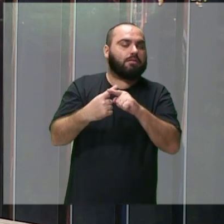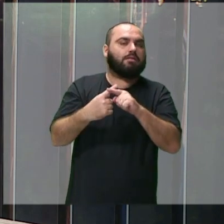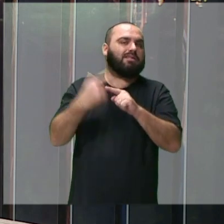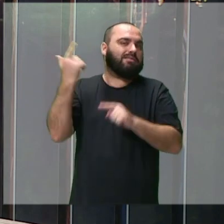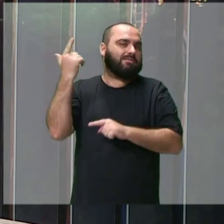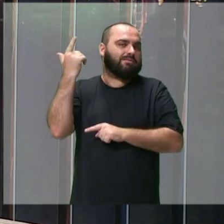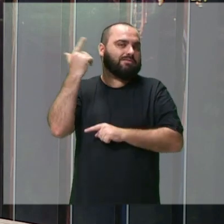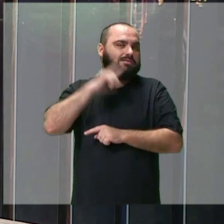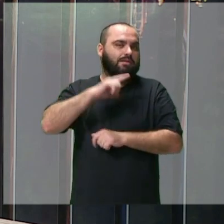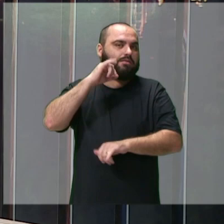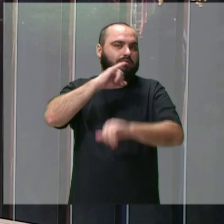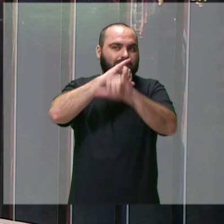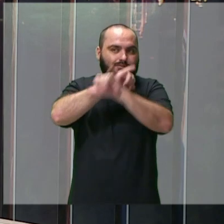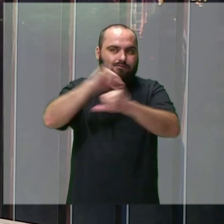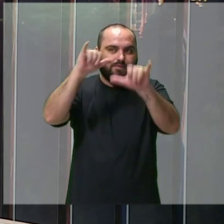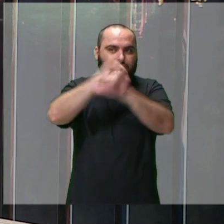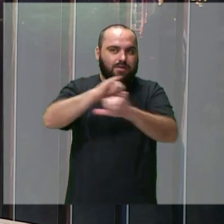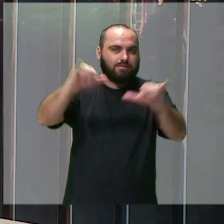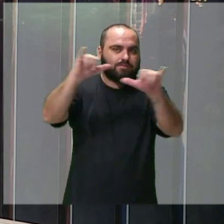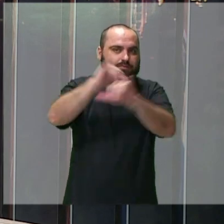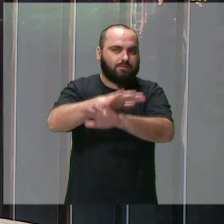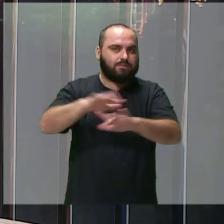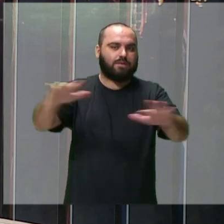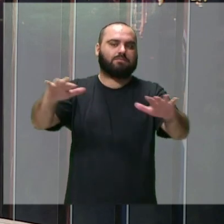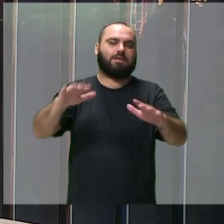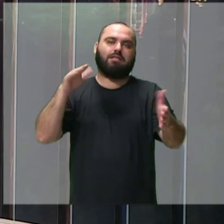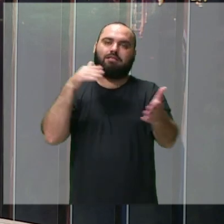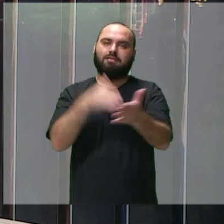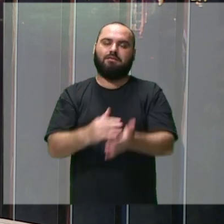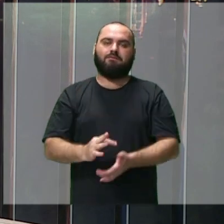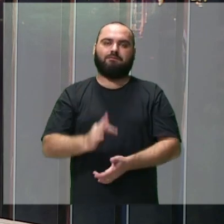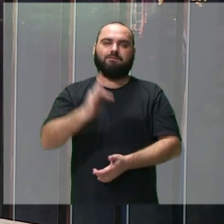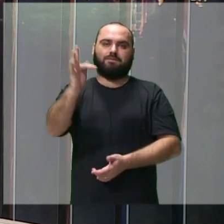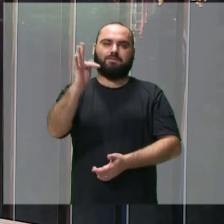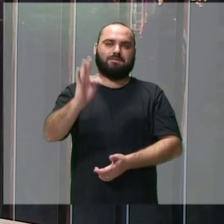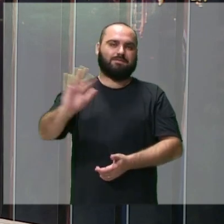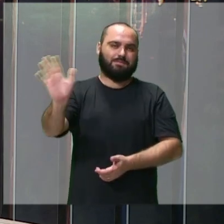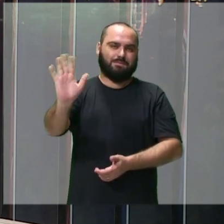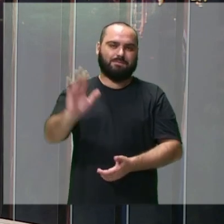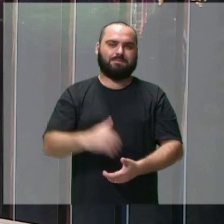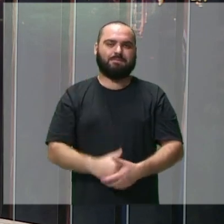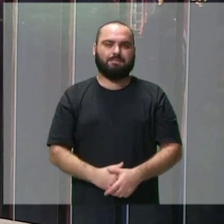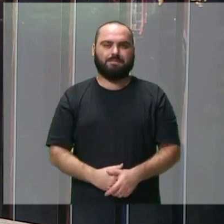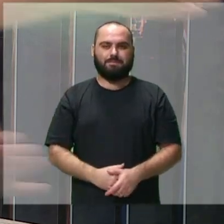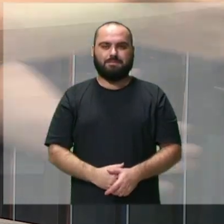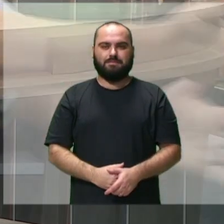faça a informação circular. Até o próximo Conversa Cultural.